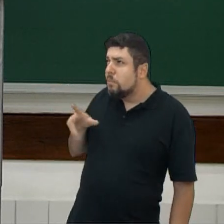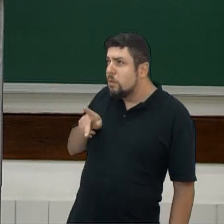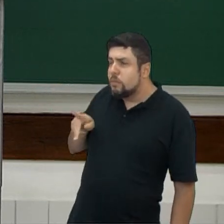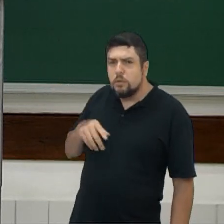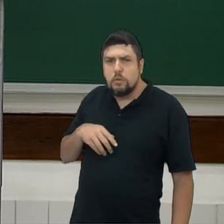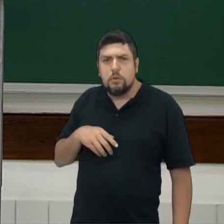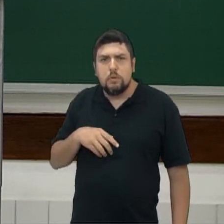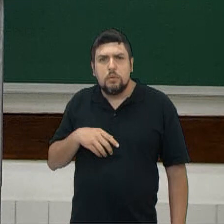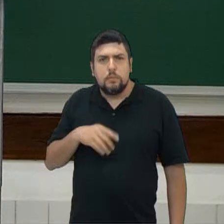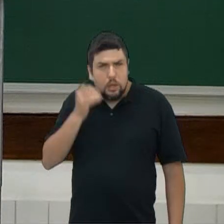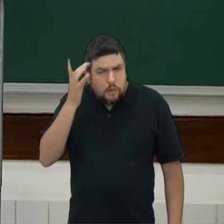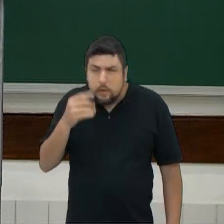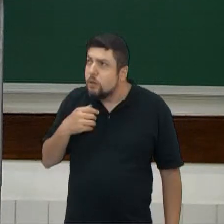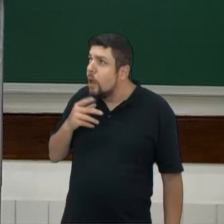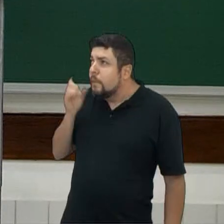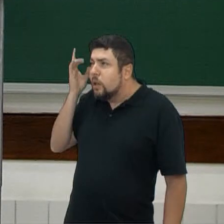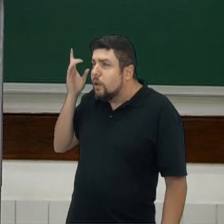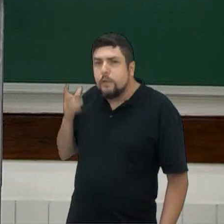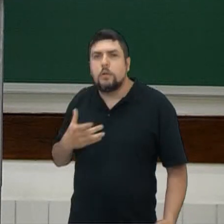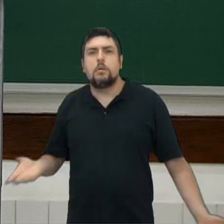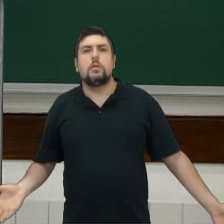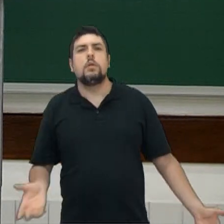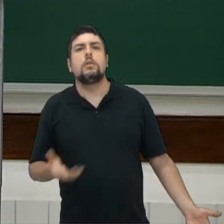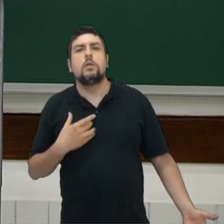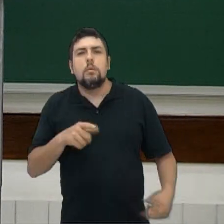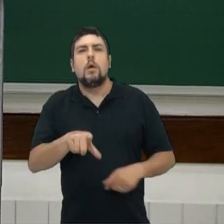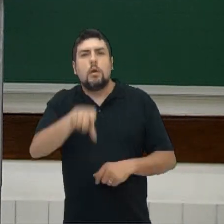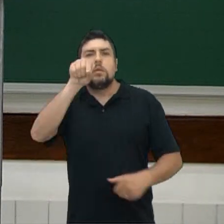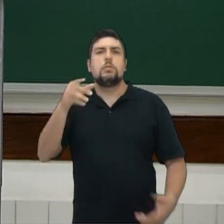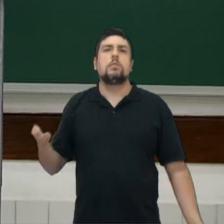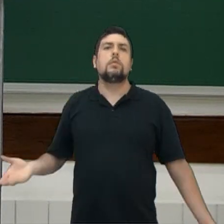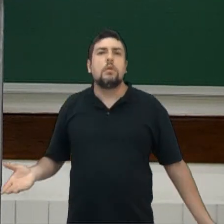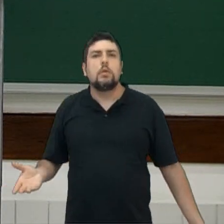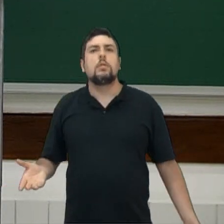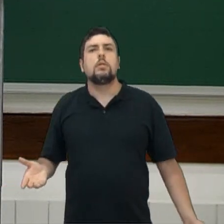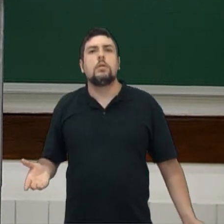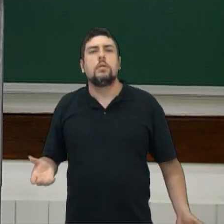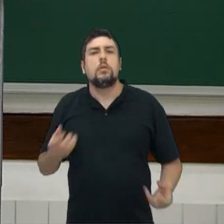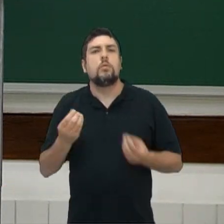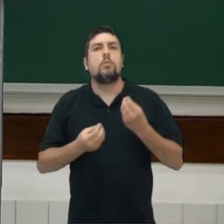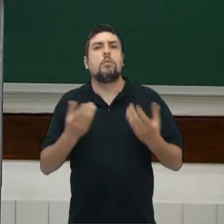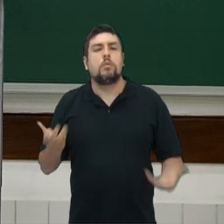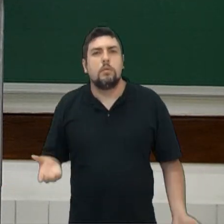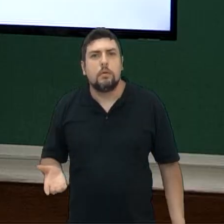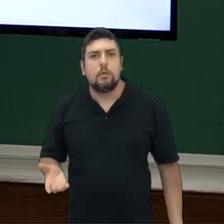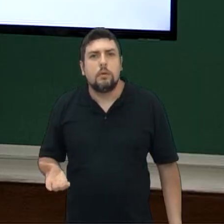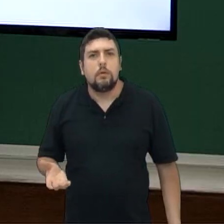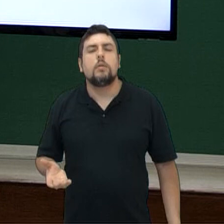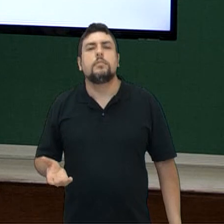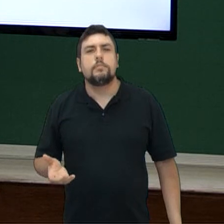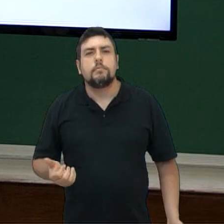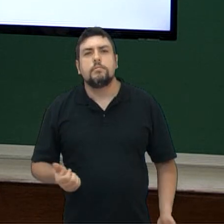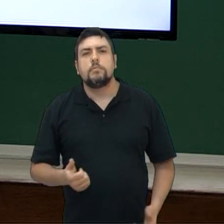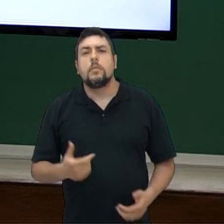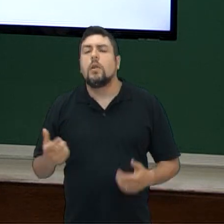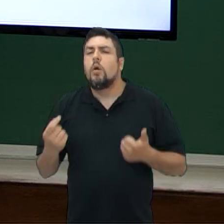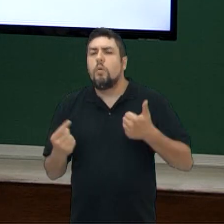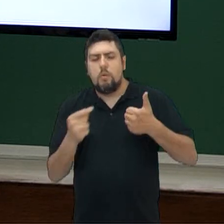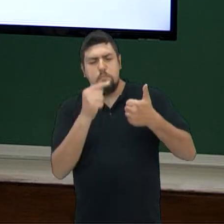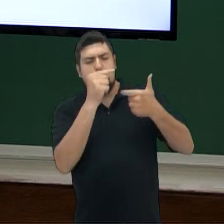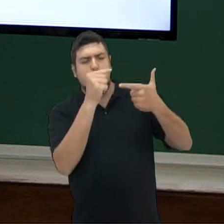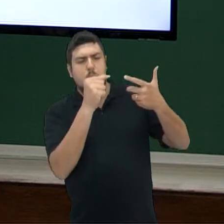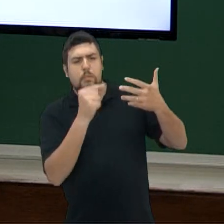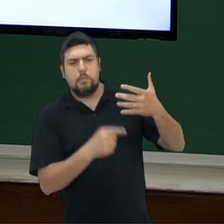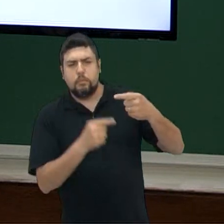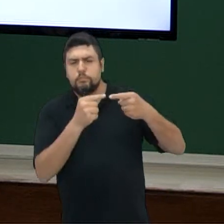Não, tava fácil. Ah, tava fácil? Ah, decida aí, pelo amor de Deus, né? Que coisa, galera. Qual dessas alternativas não